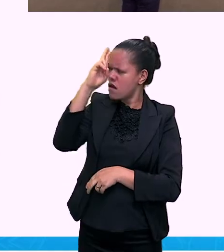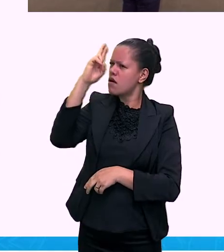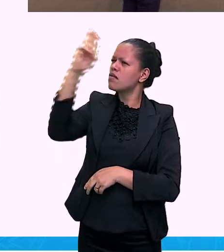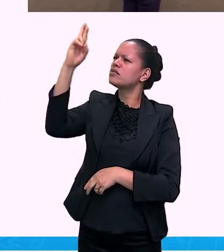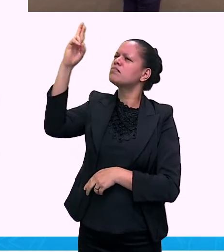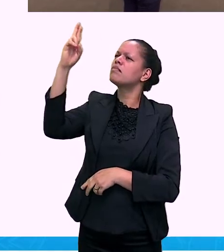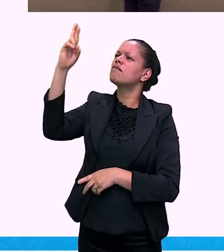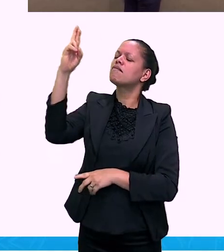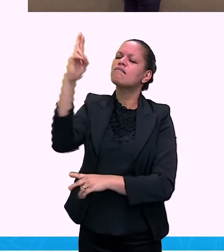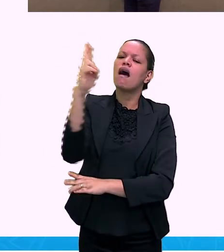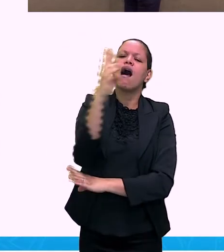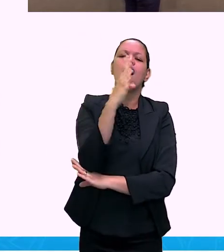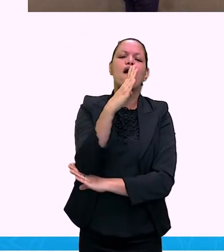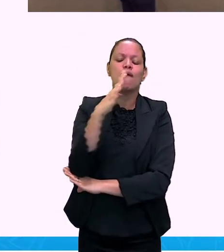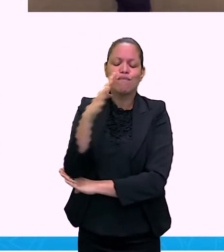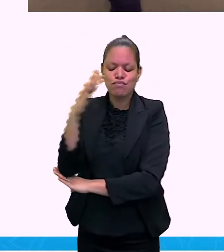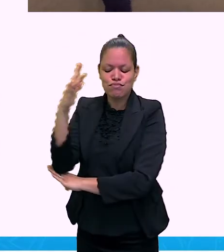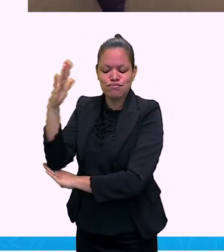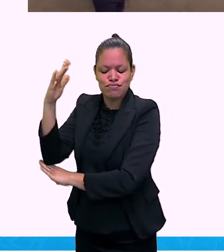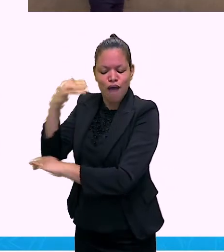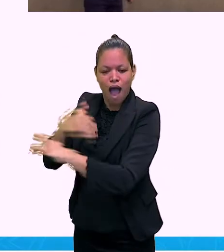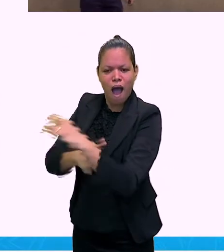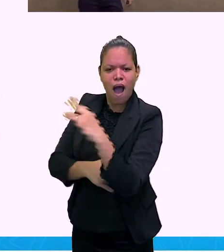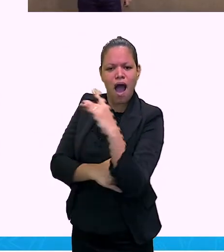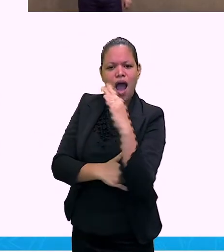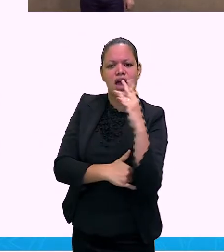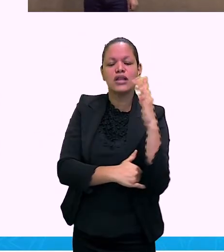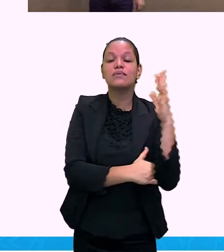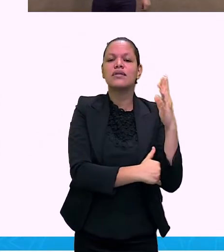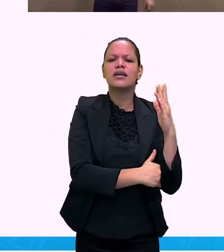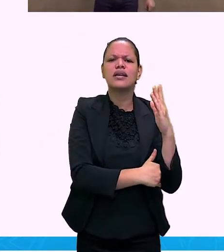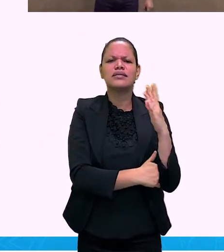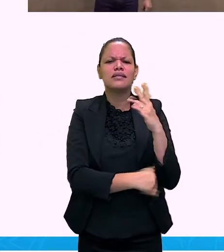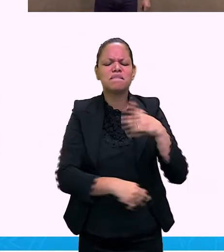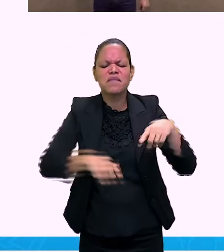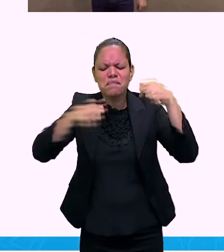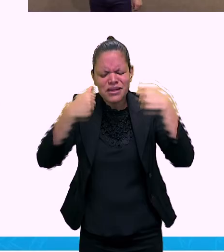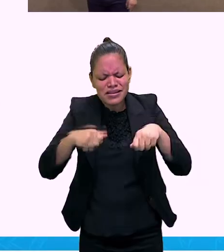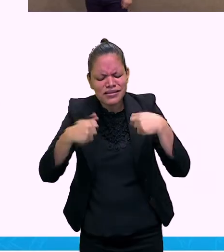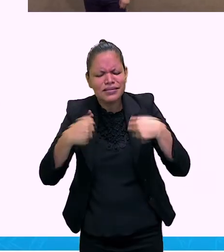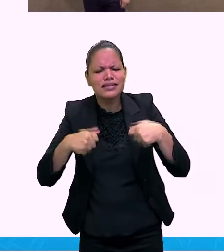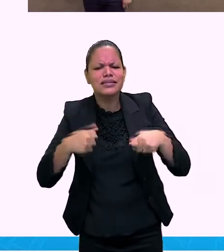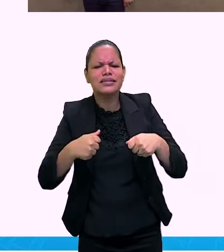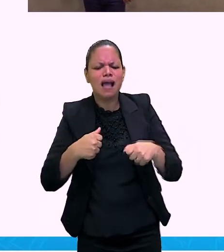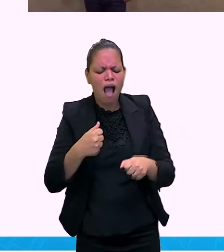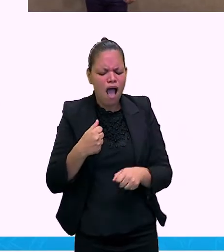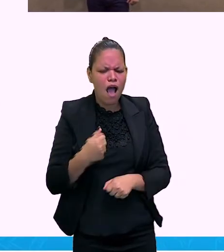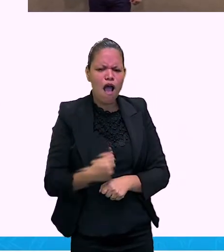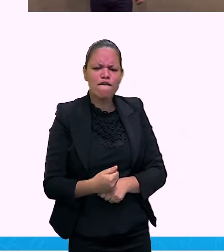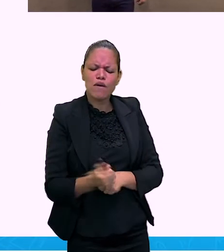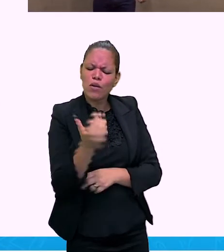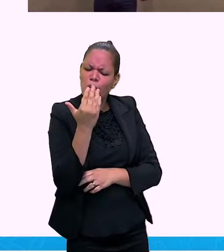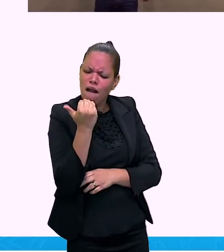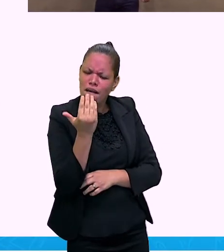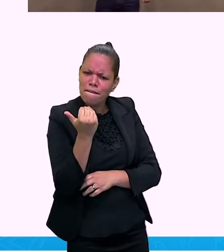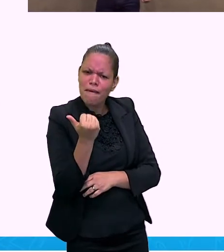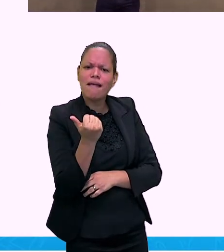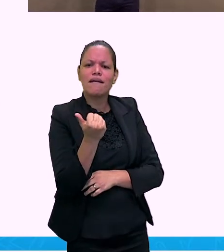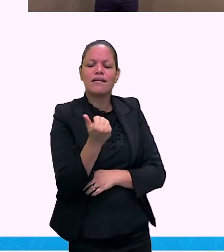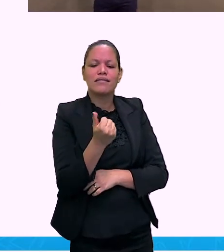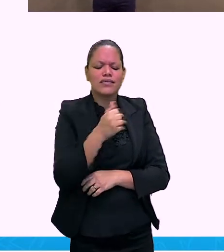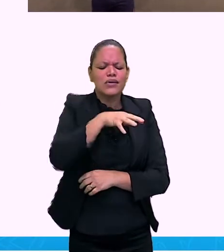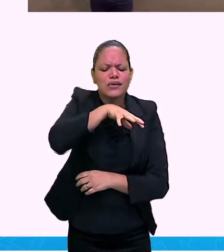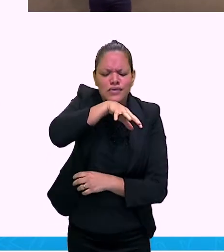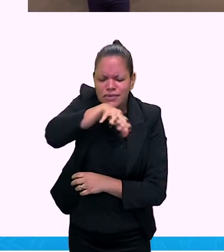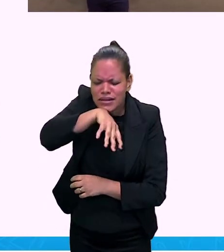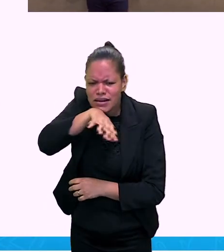natureza. Então, se eles ali precisavam de tirar todo o seu alimento, como a caça, né? Os animais também